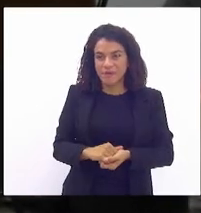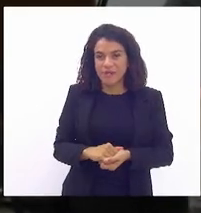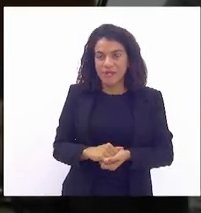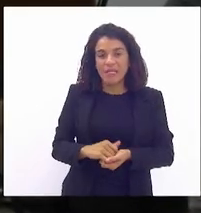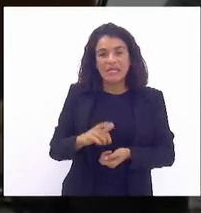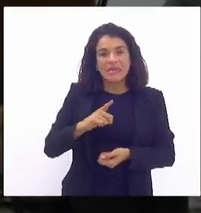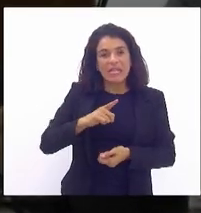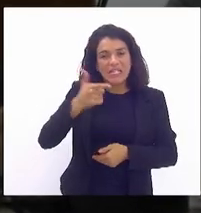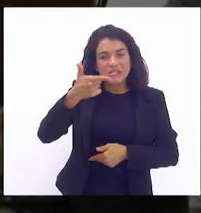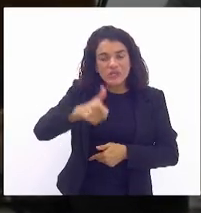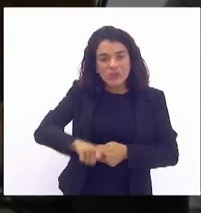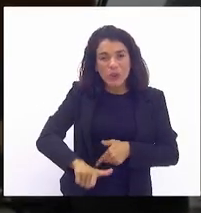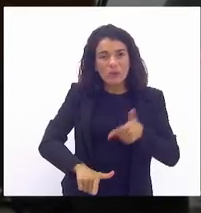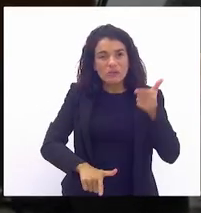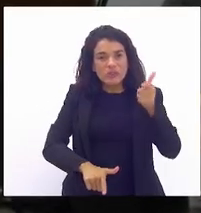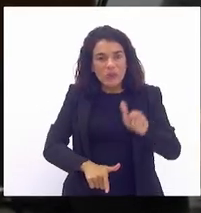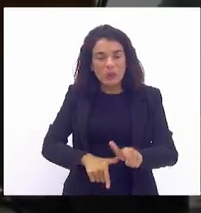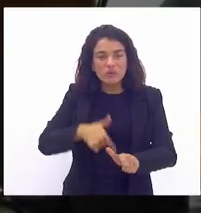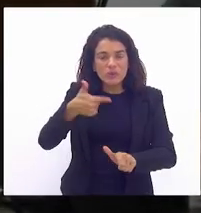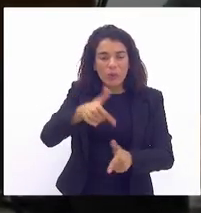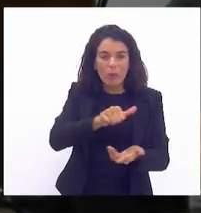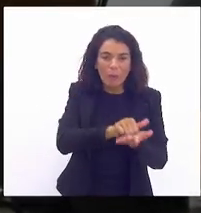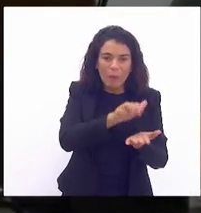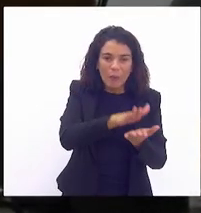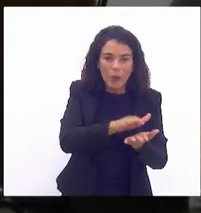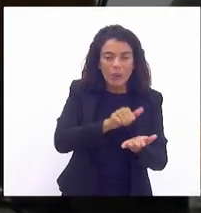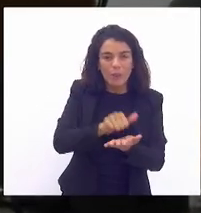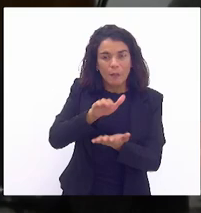incidência financeira que tu tem numa empresa desse porte?